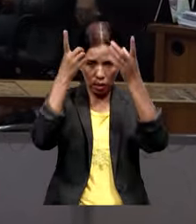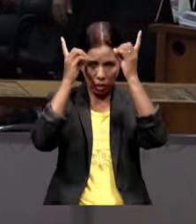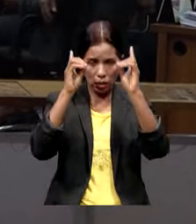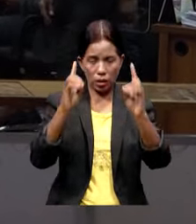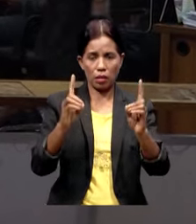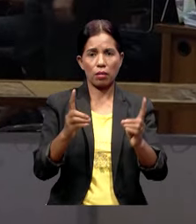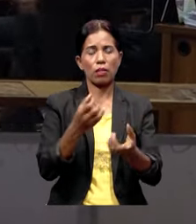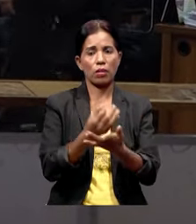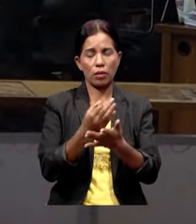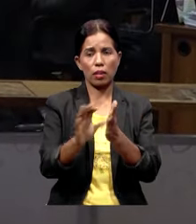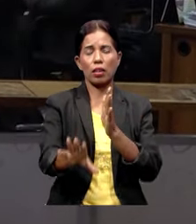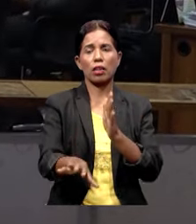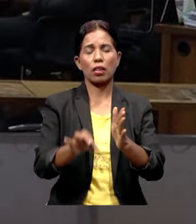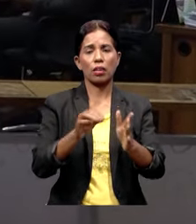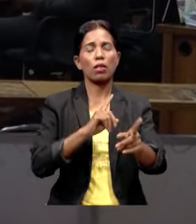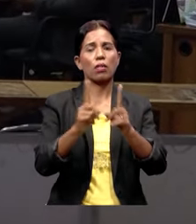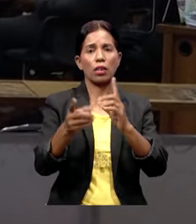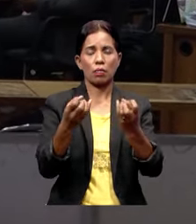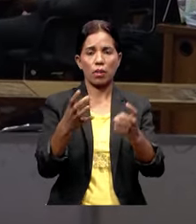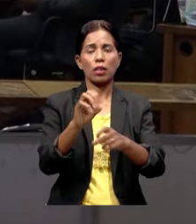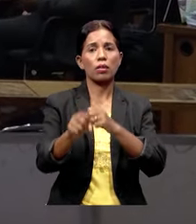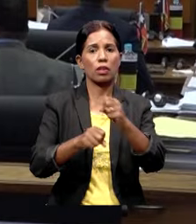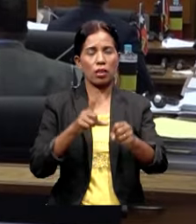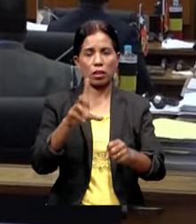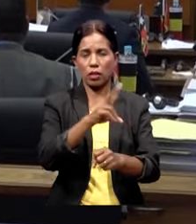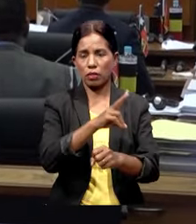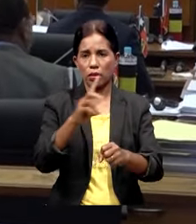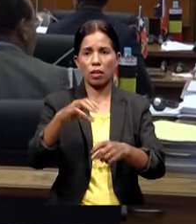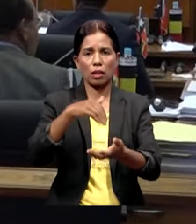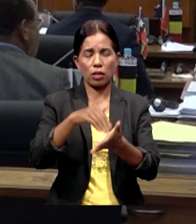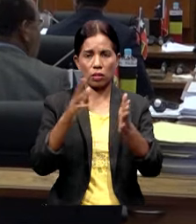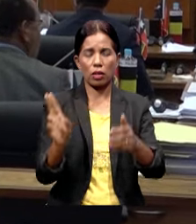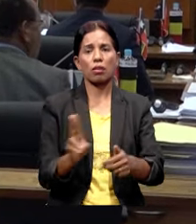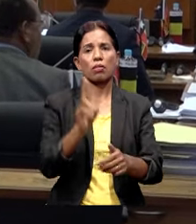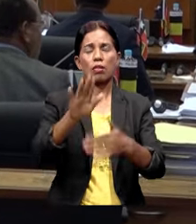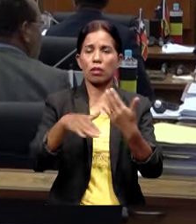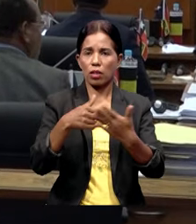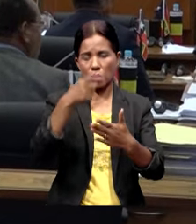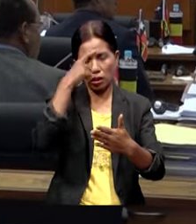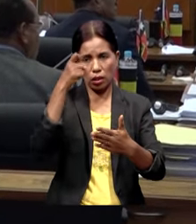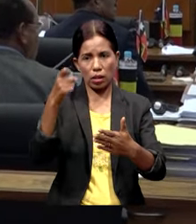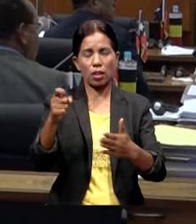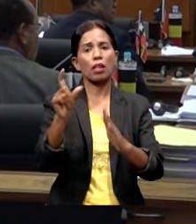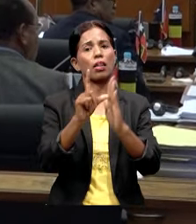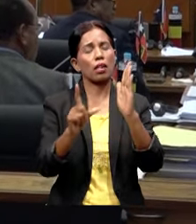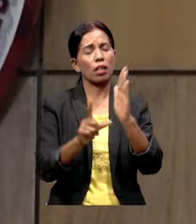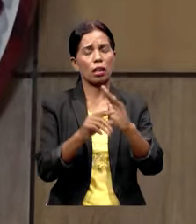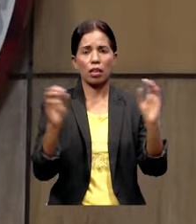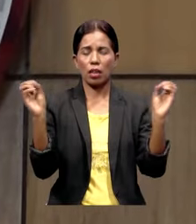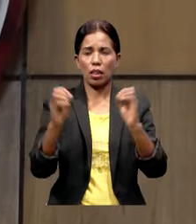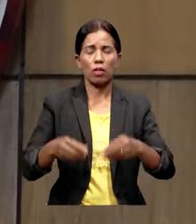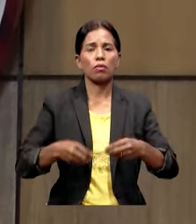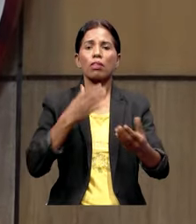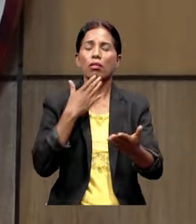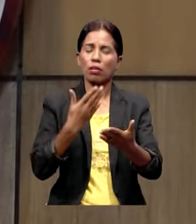subsídio refere retamos crítica husi sociedade civil no estudante universitário Cira tamba considera lei ne la ia benefício